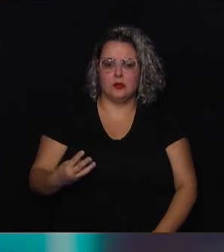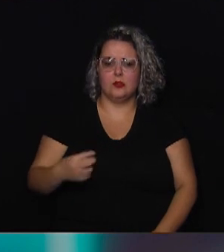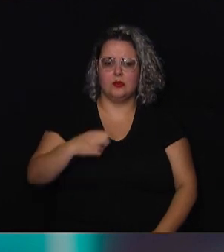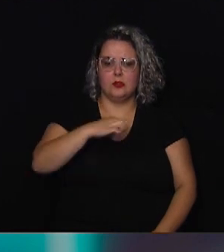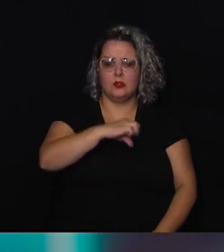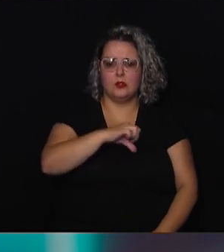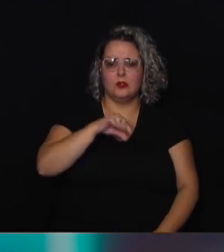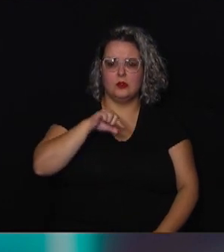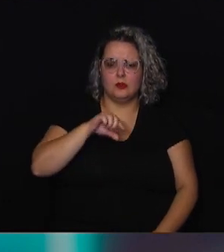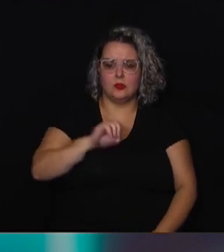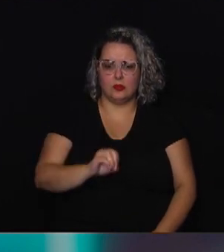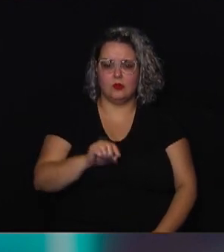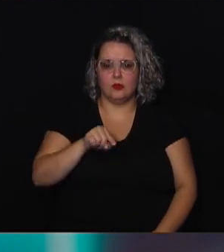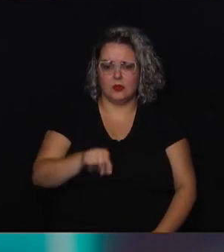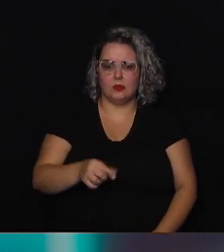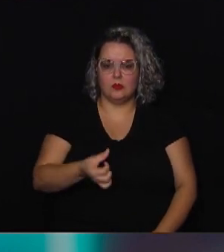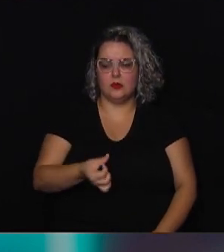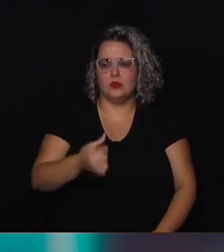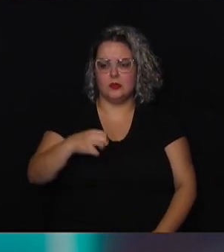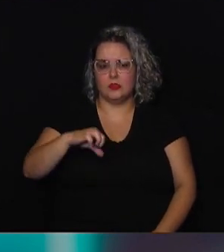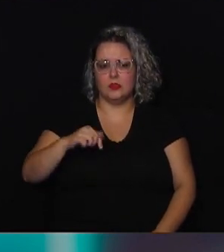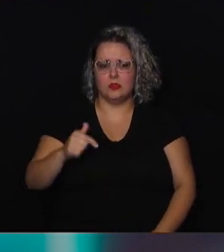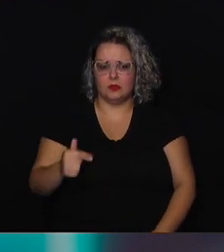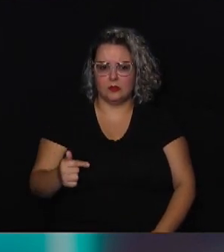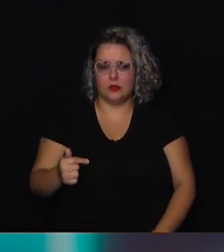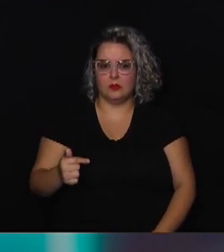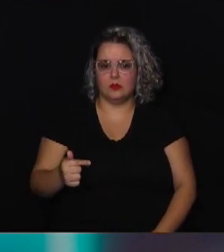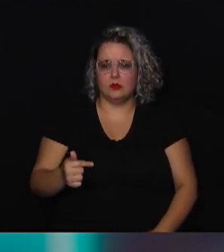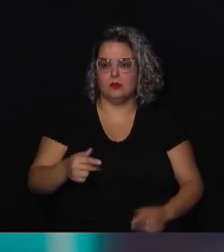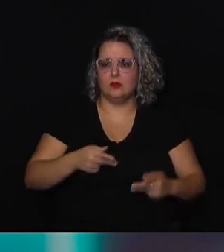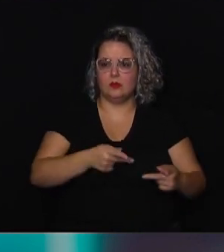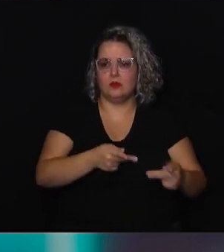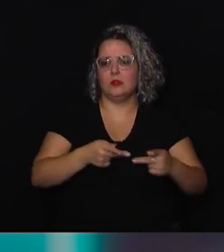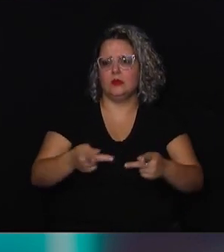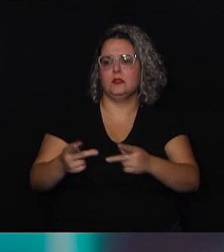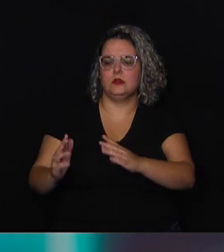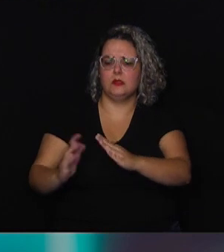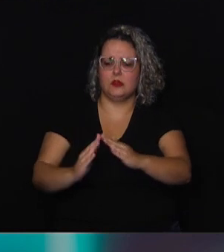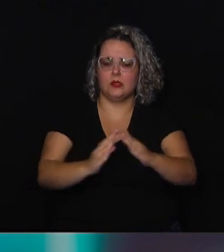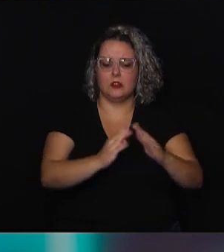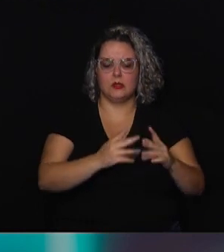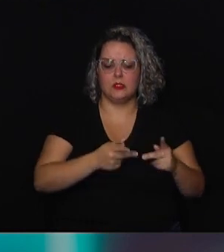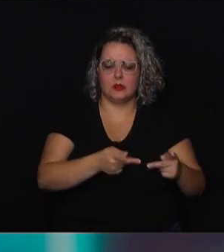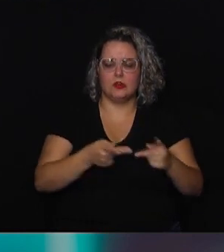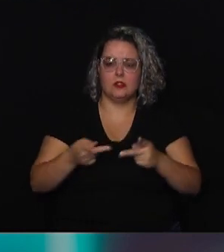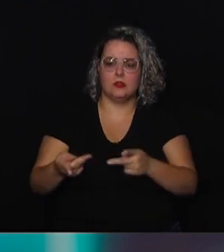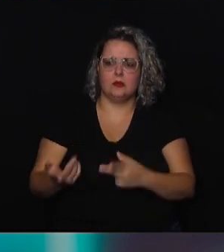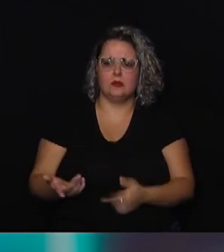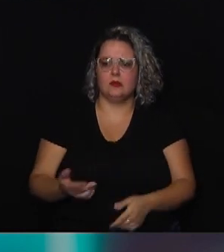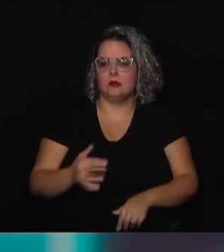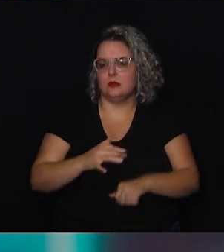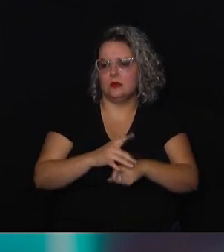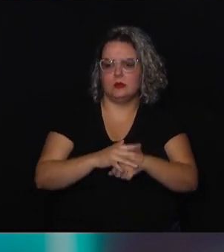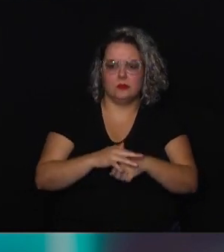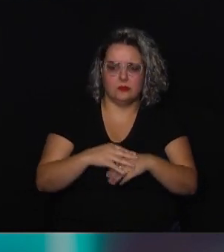90.697 visitas domiciliares, né? E, entre outros procedimentos, que aqui incluem desde